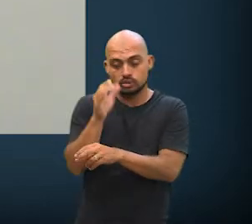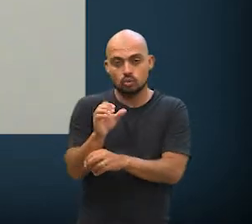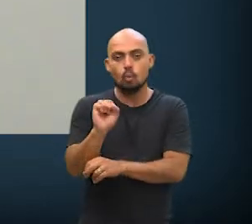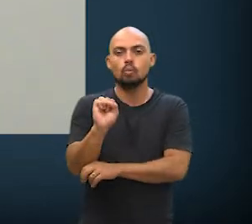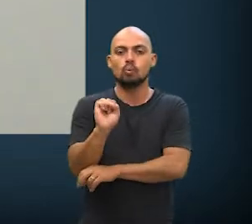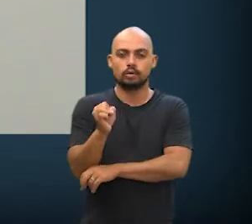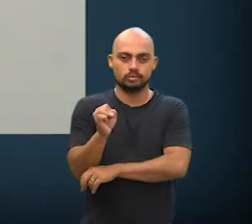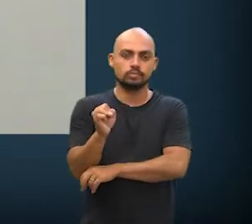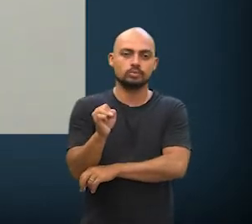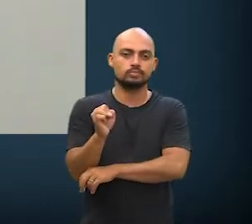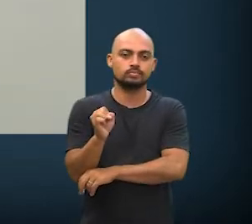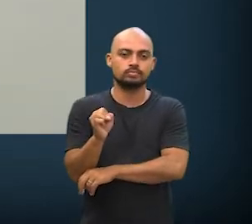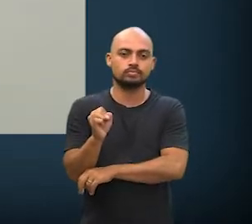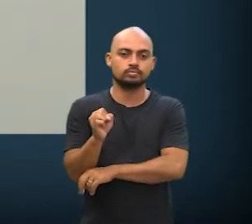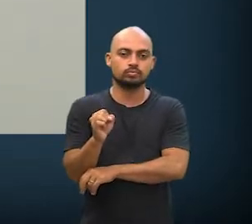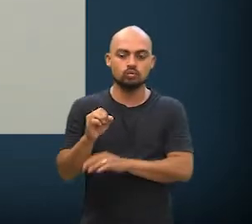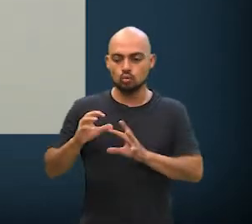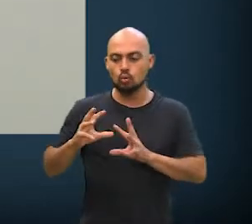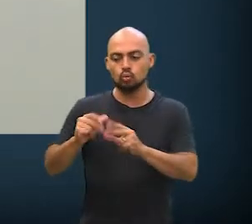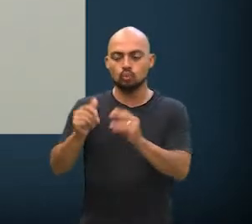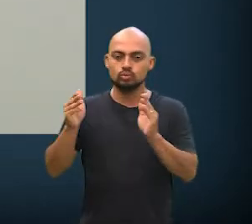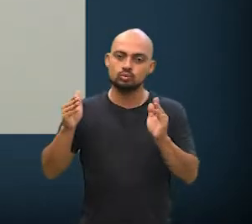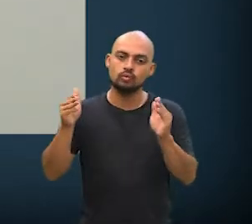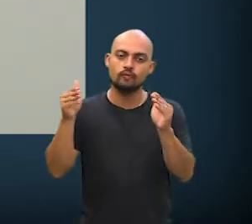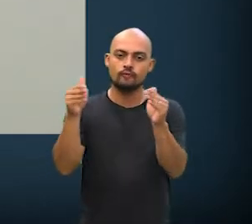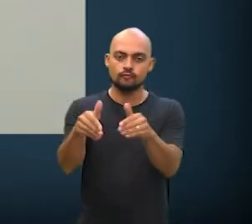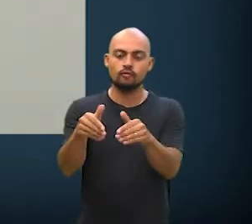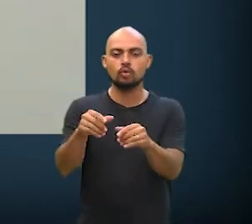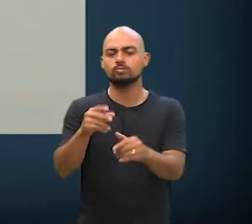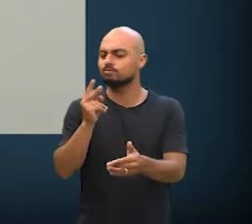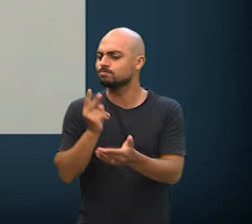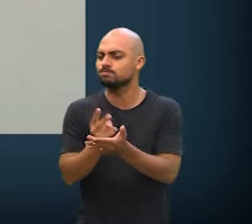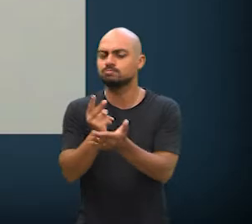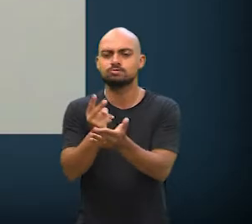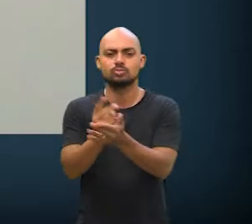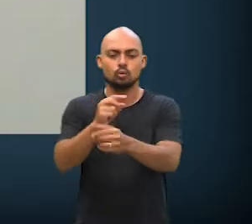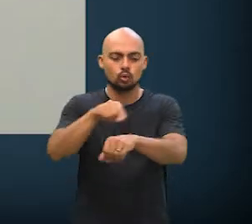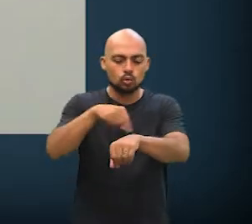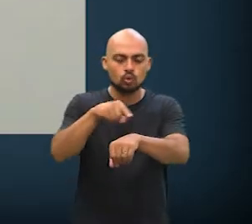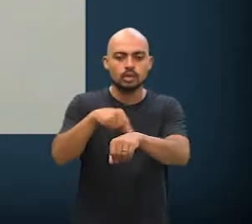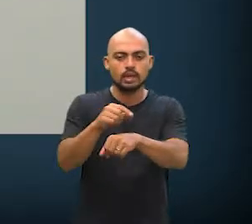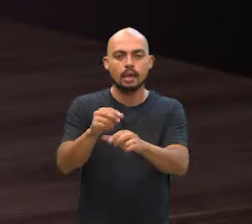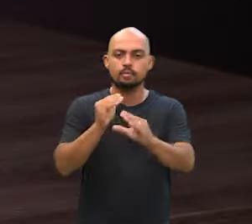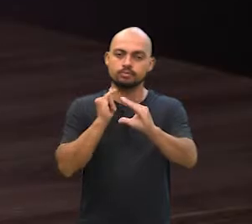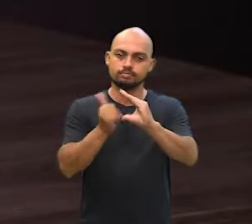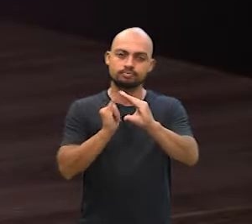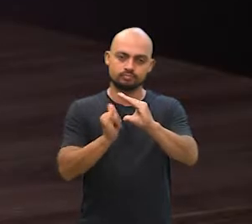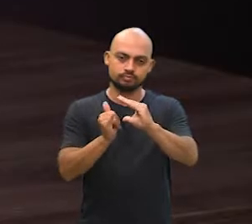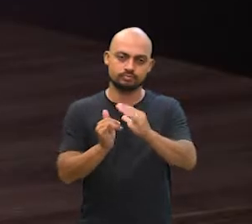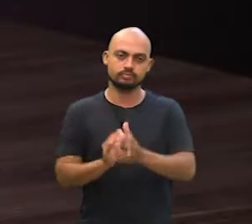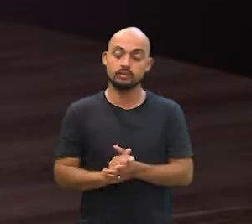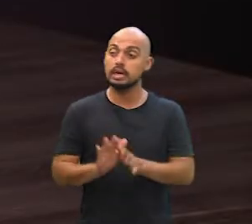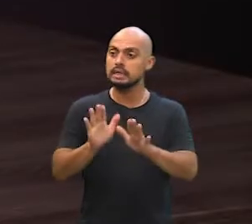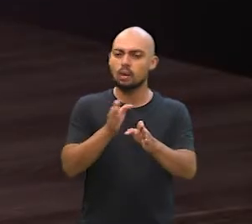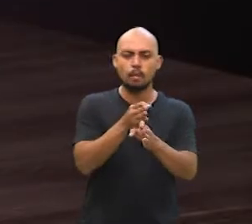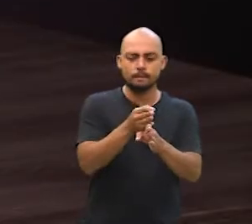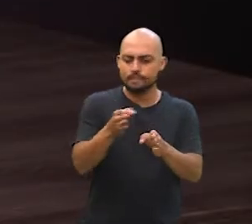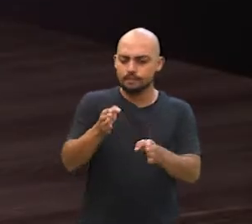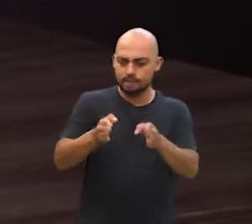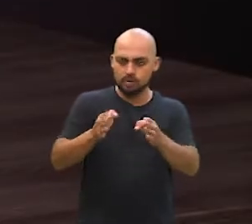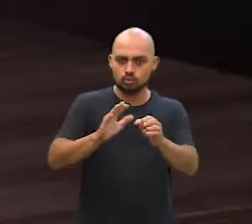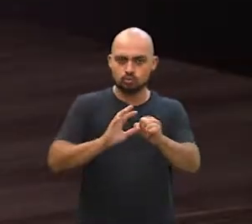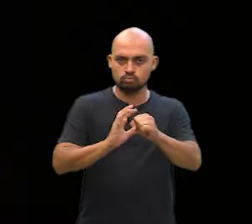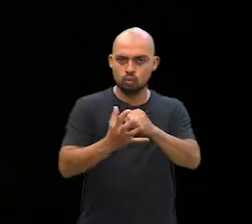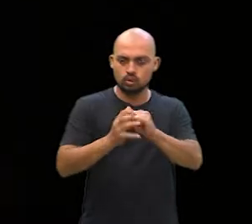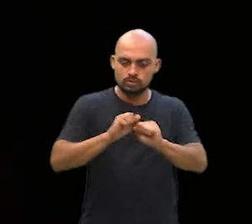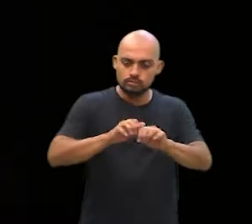colaboradores, e todos aqui focados full time para a solução, para a startup. Mas nesse período de pandemia também